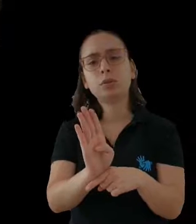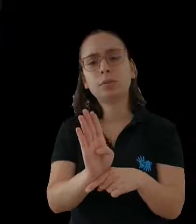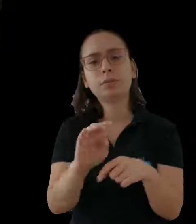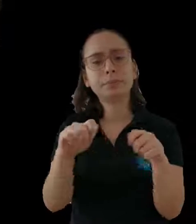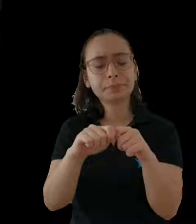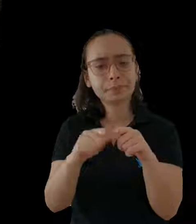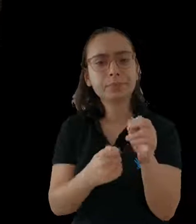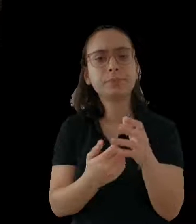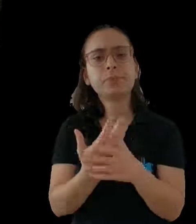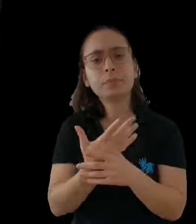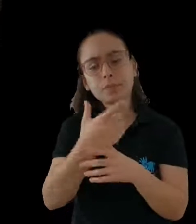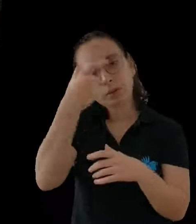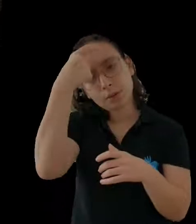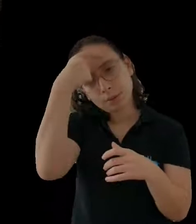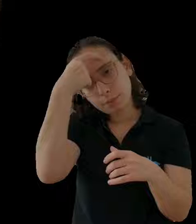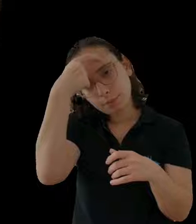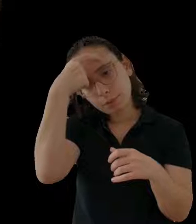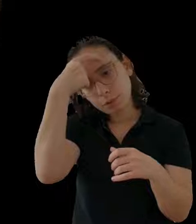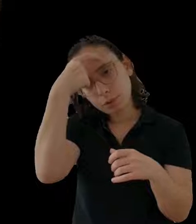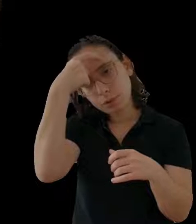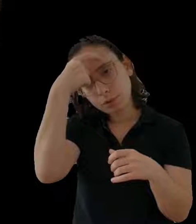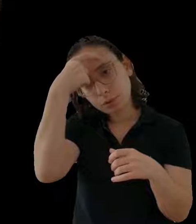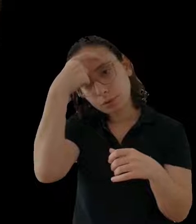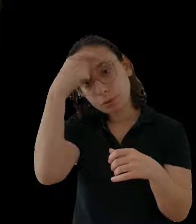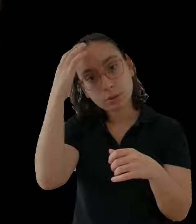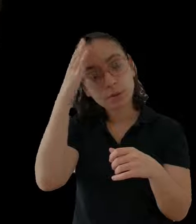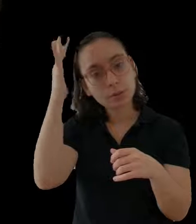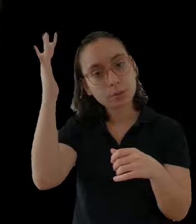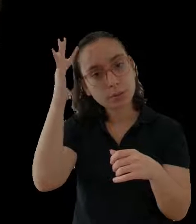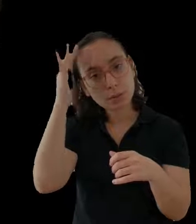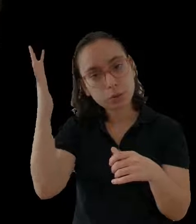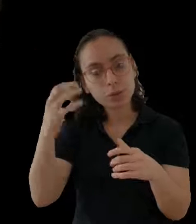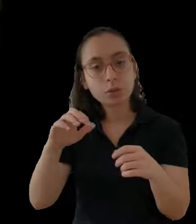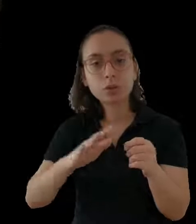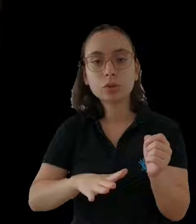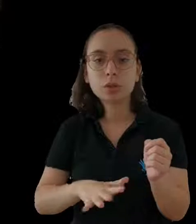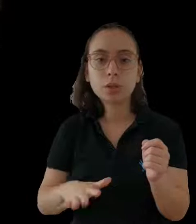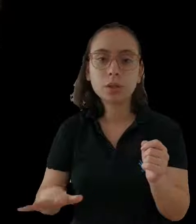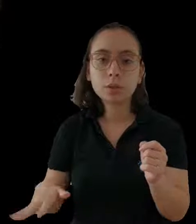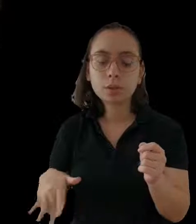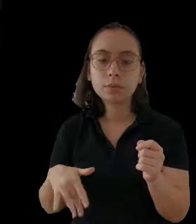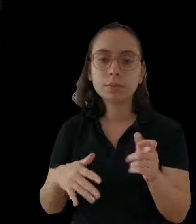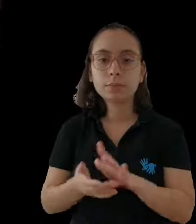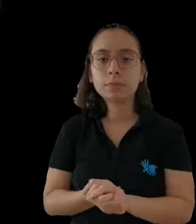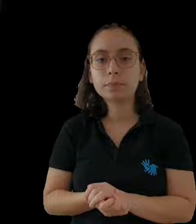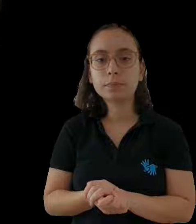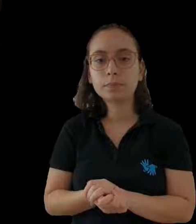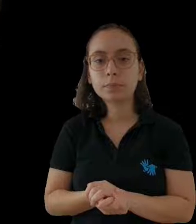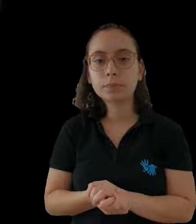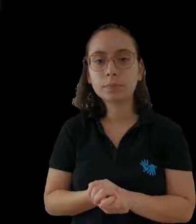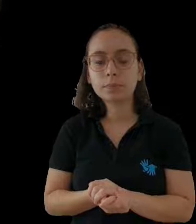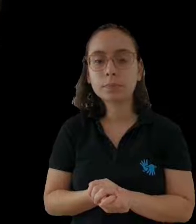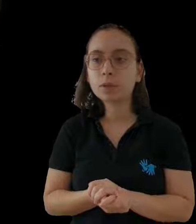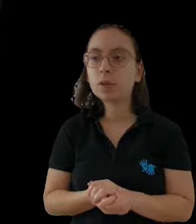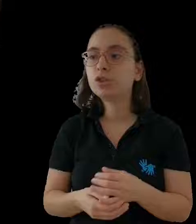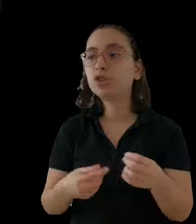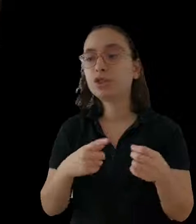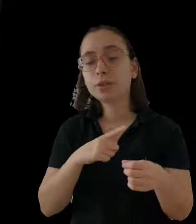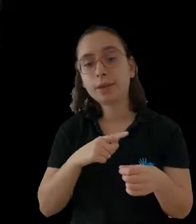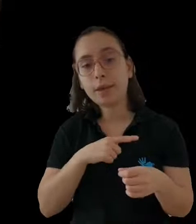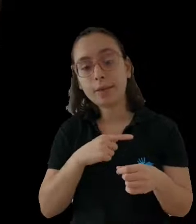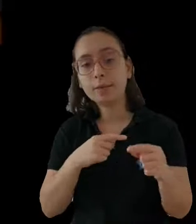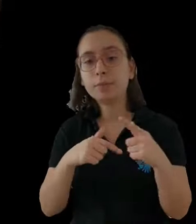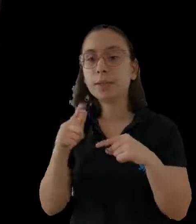ajudar na criação dessas memórias, dessa imaginação para as crianças, porque a gente tem parte